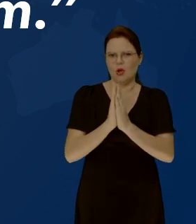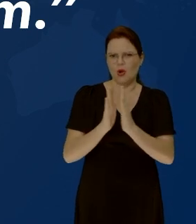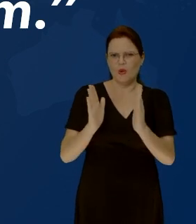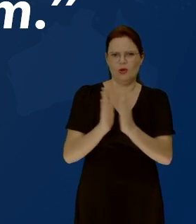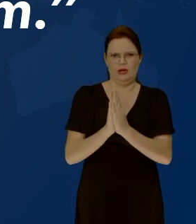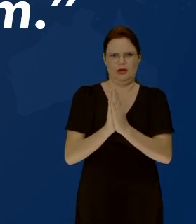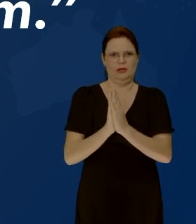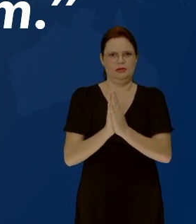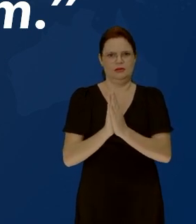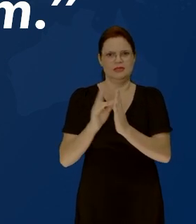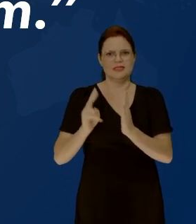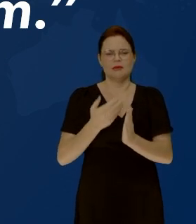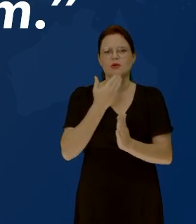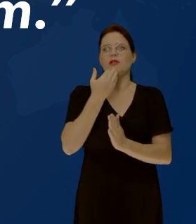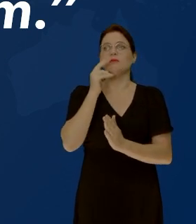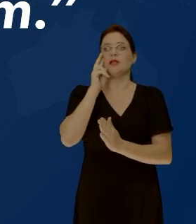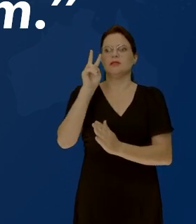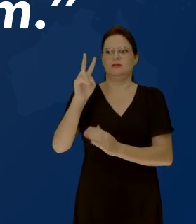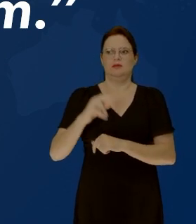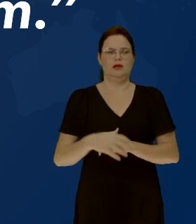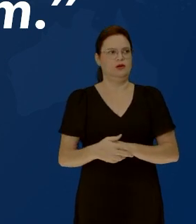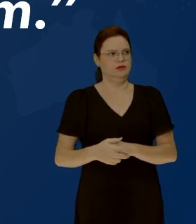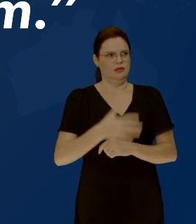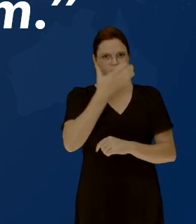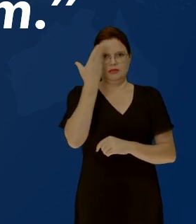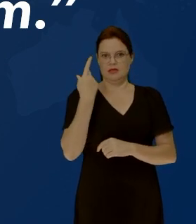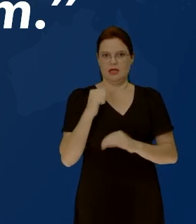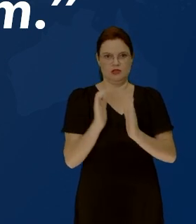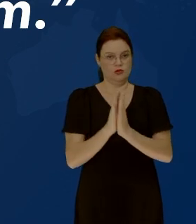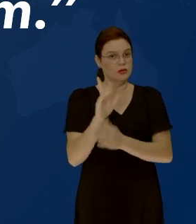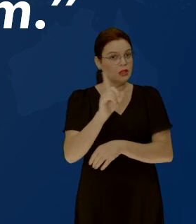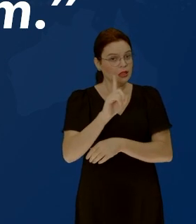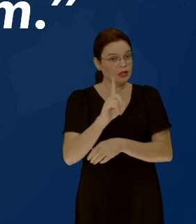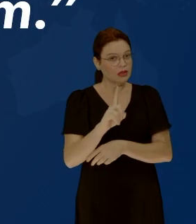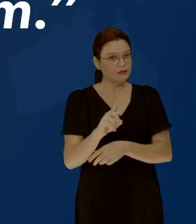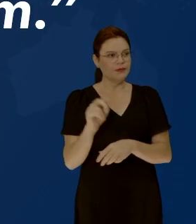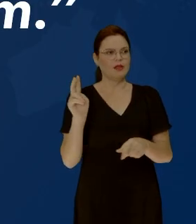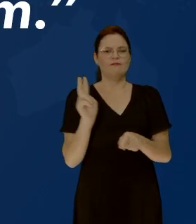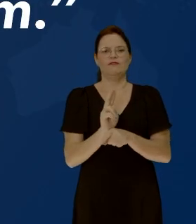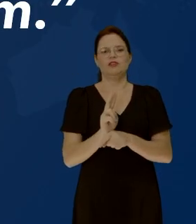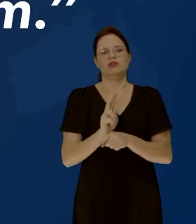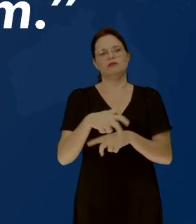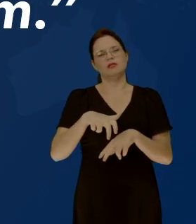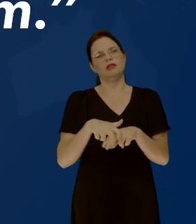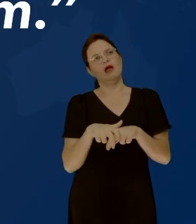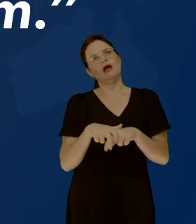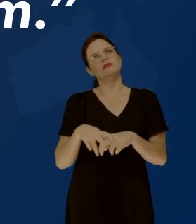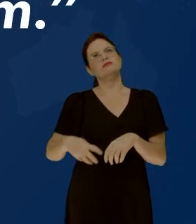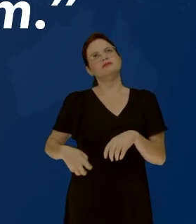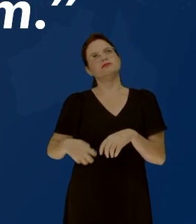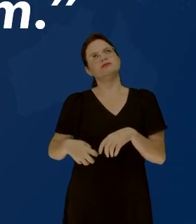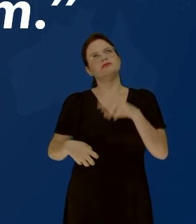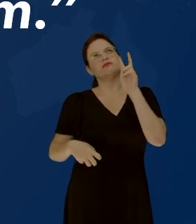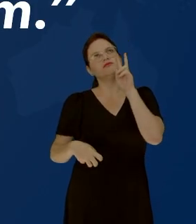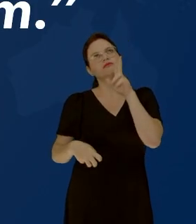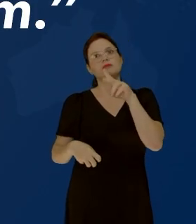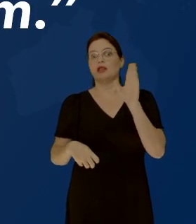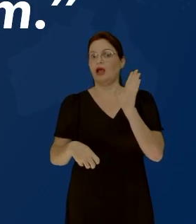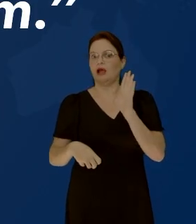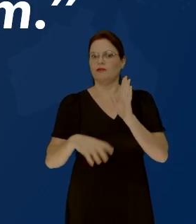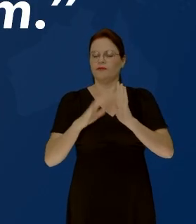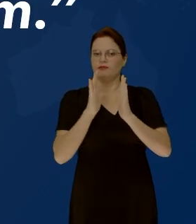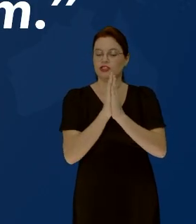Orando, olha aqui. Não esquece da oração, não. Vigiar não é ficar sentado no meio-fio, olhando para cima, não.